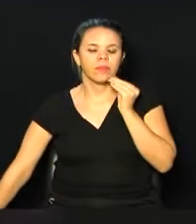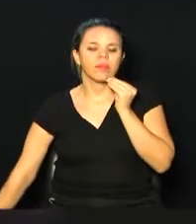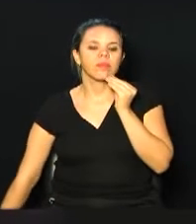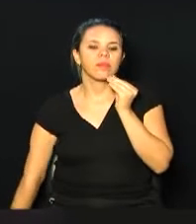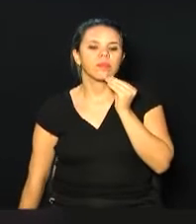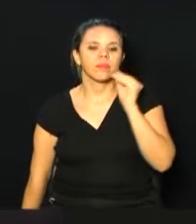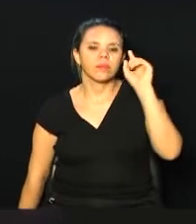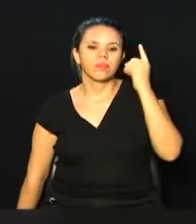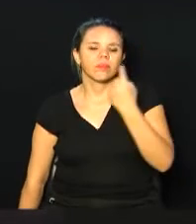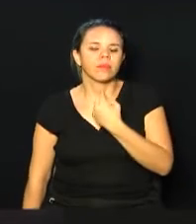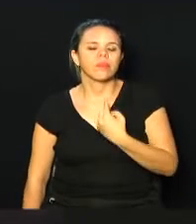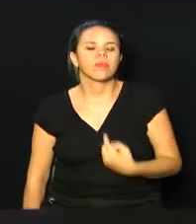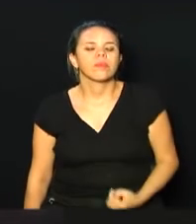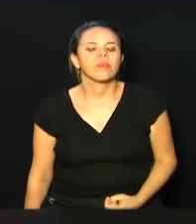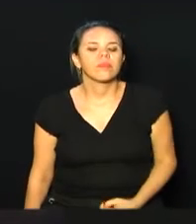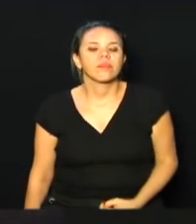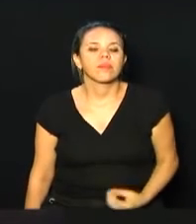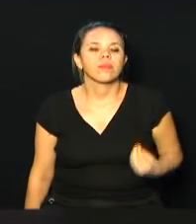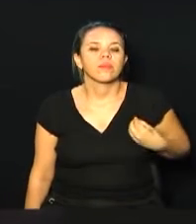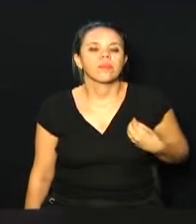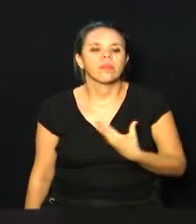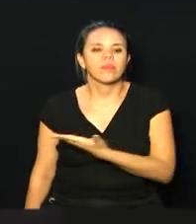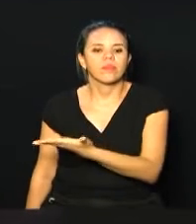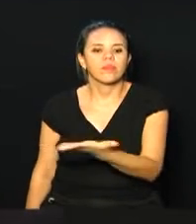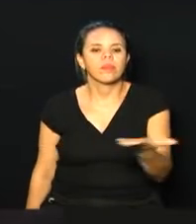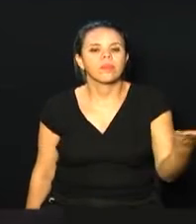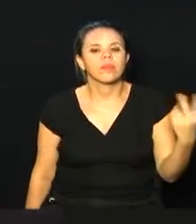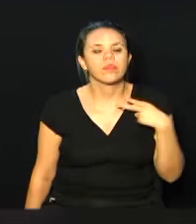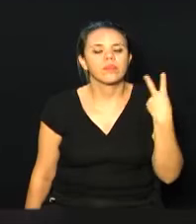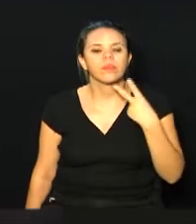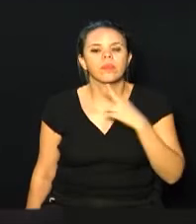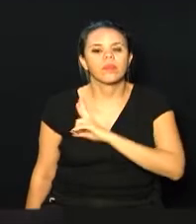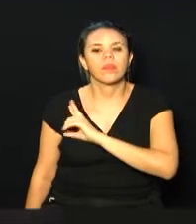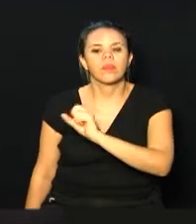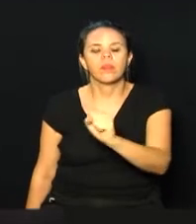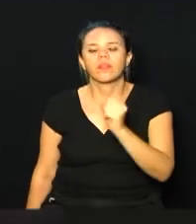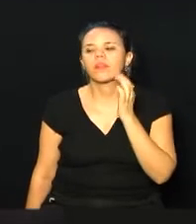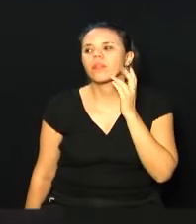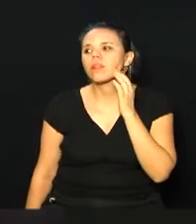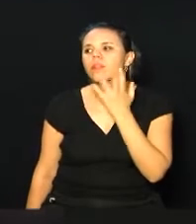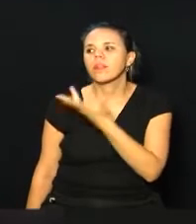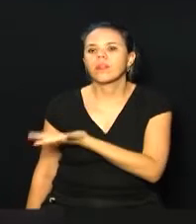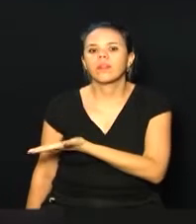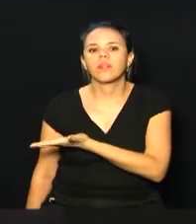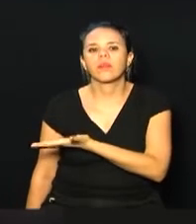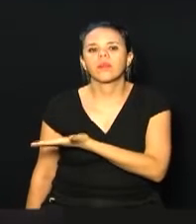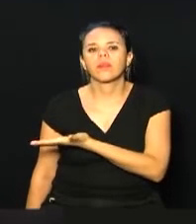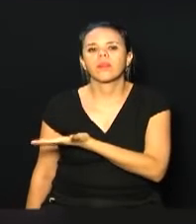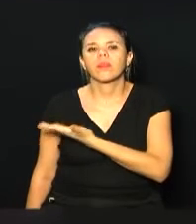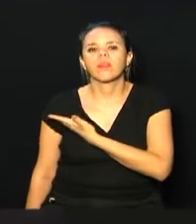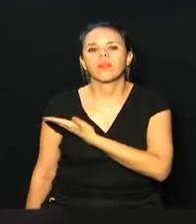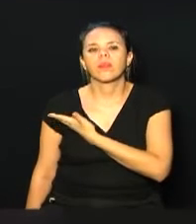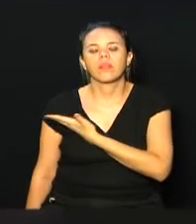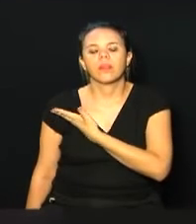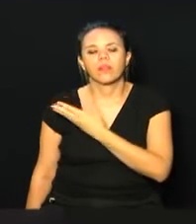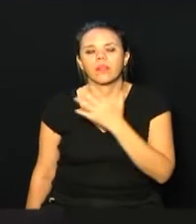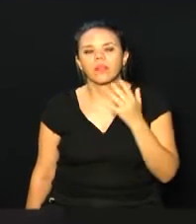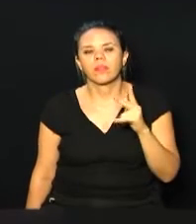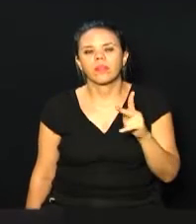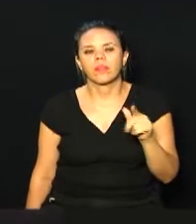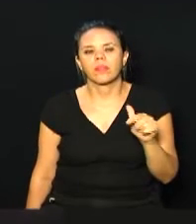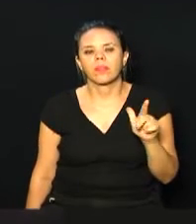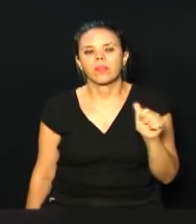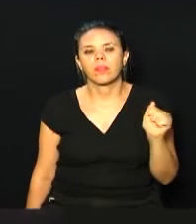Mir? E estar com você, estar com o vereador Rossini, com o Igor, com o meu amigo aí, Paulela, meu colega